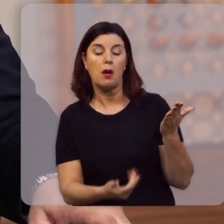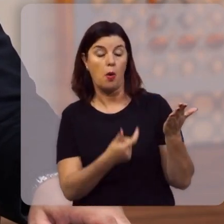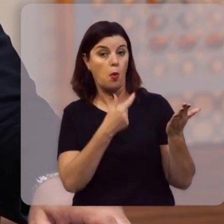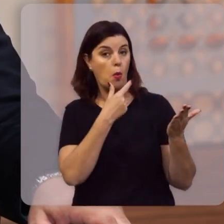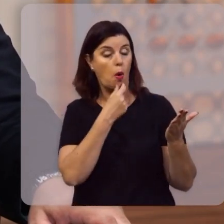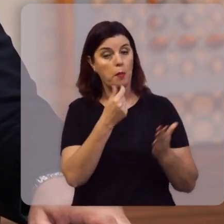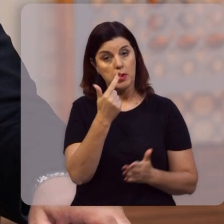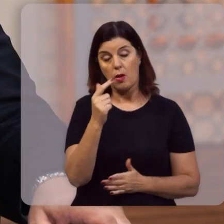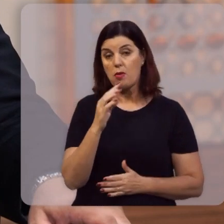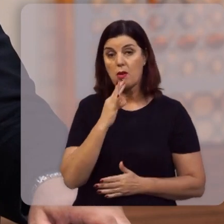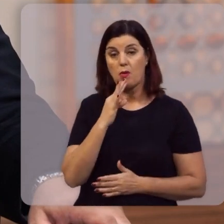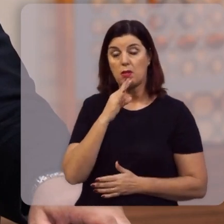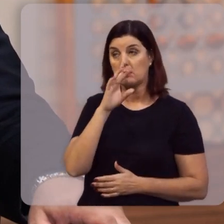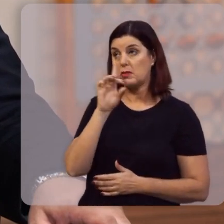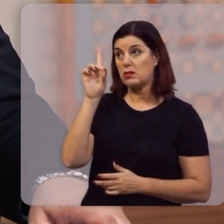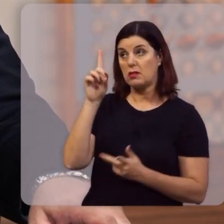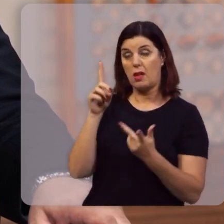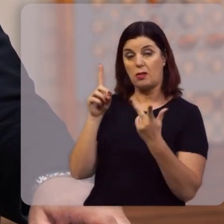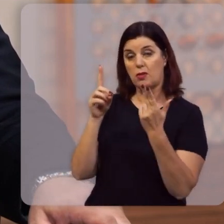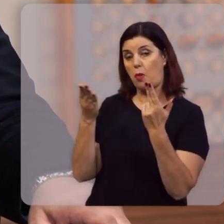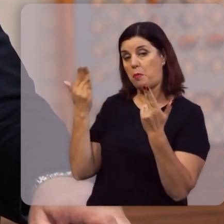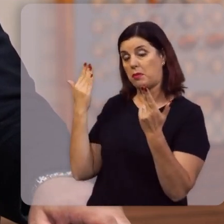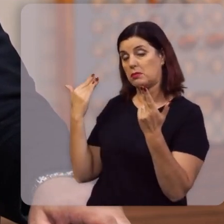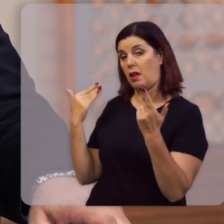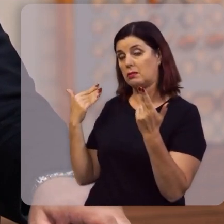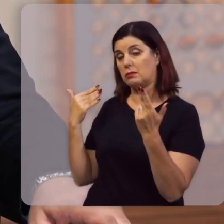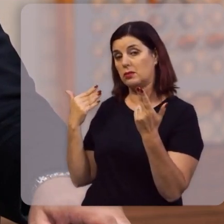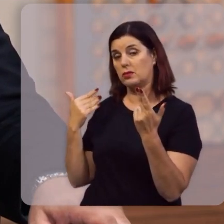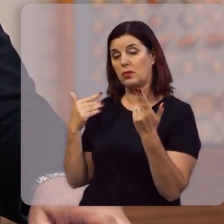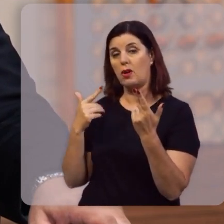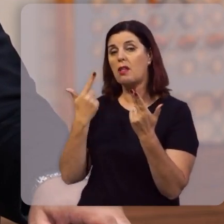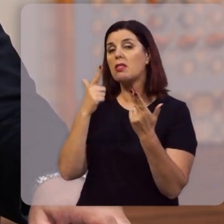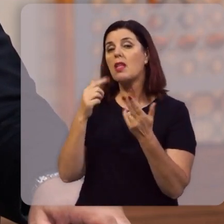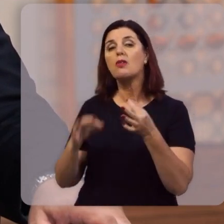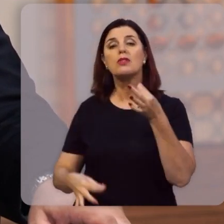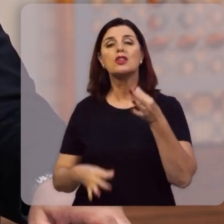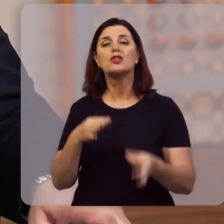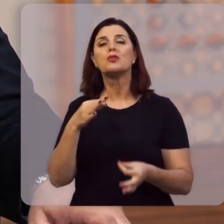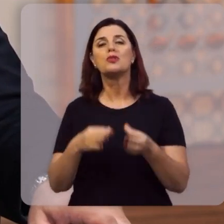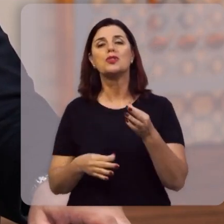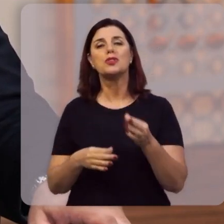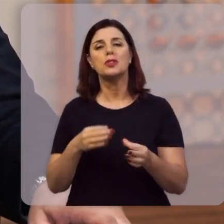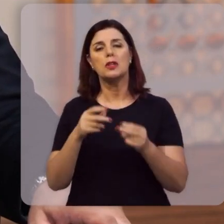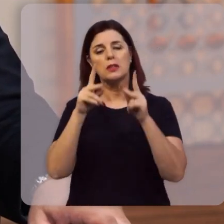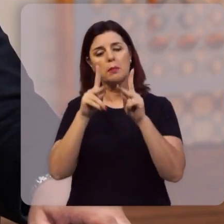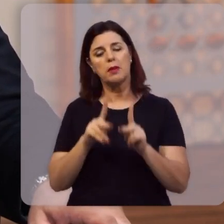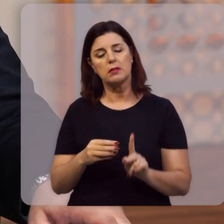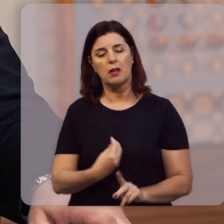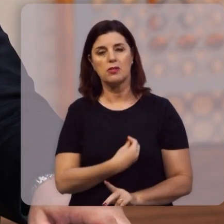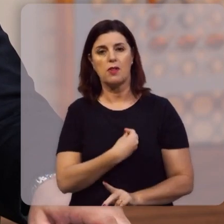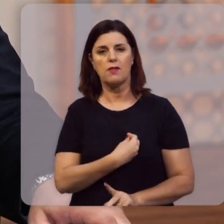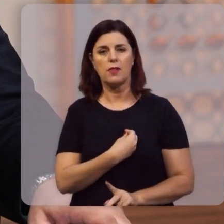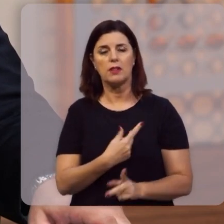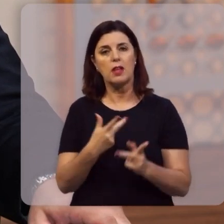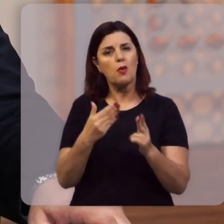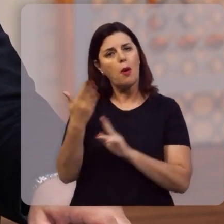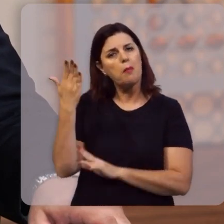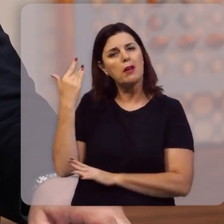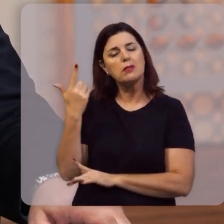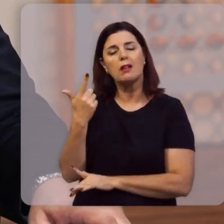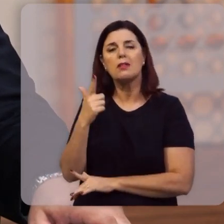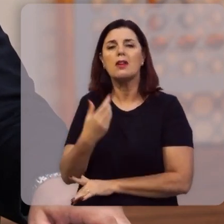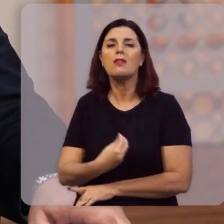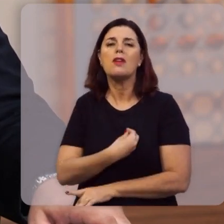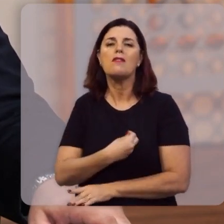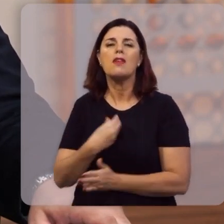o conhecimento de Deus como tinha antes, já não tem a justiça de Deus presente em sua vida e já não anda